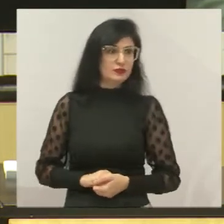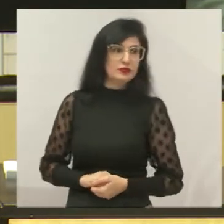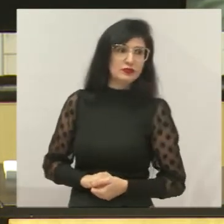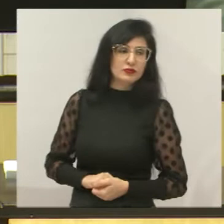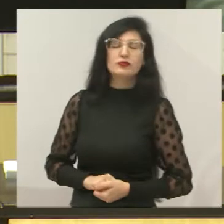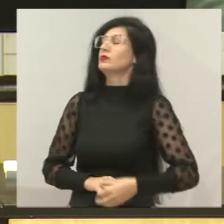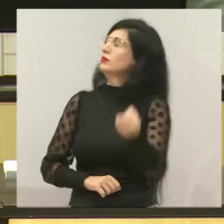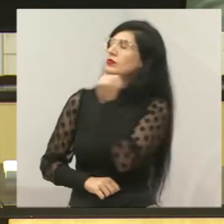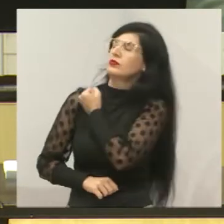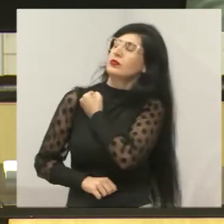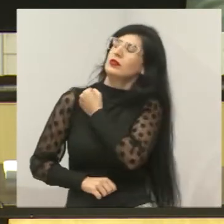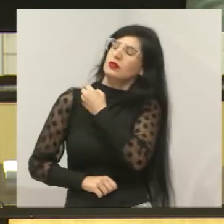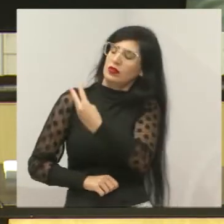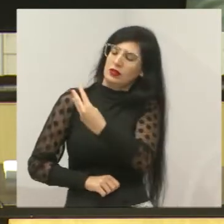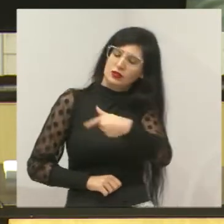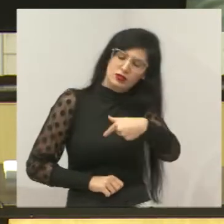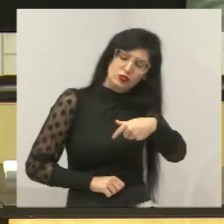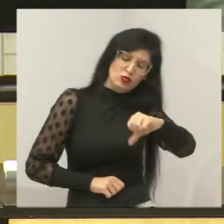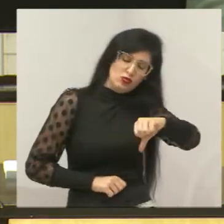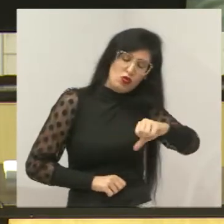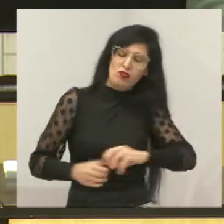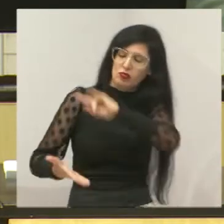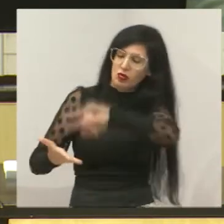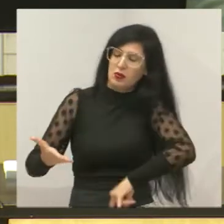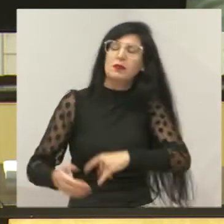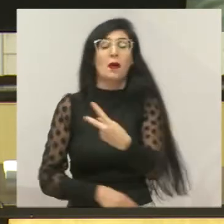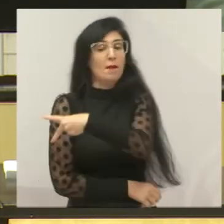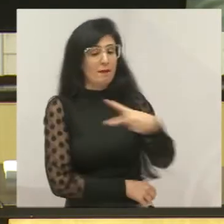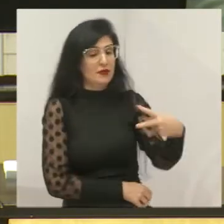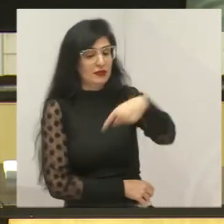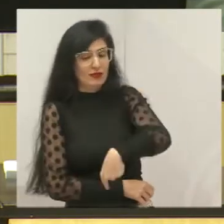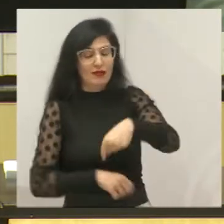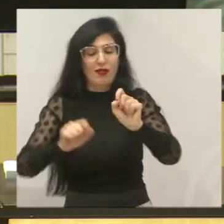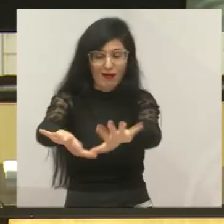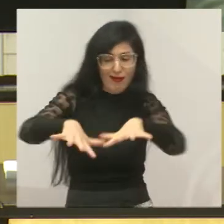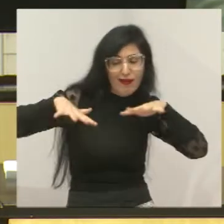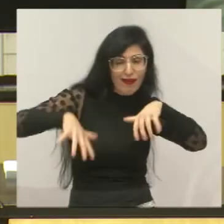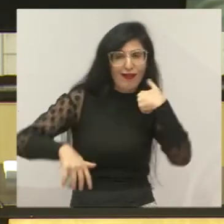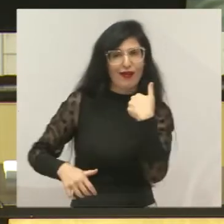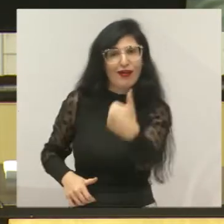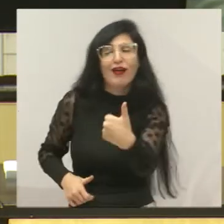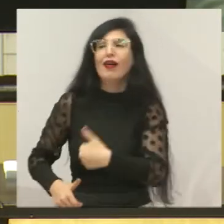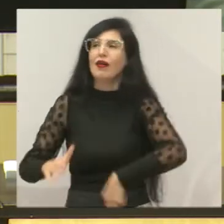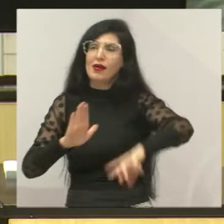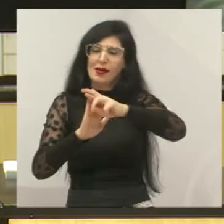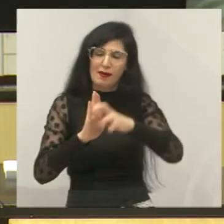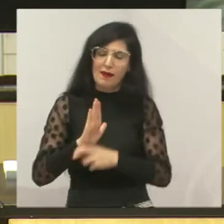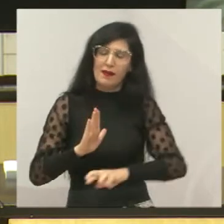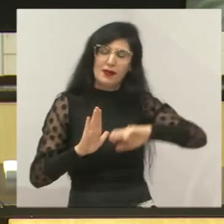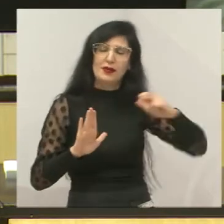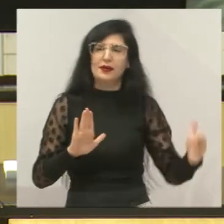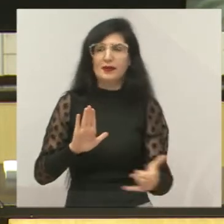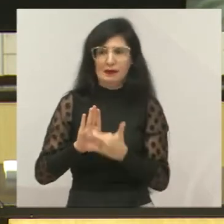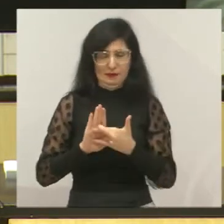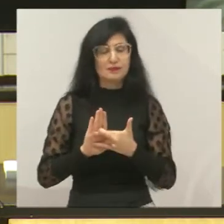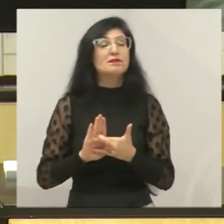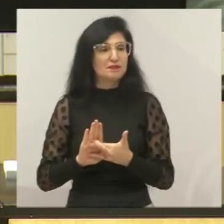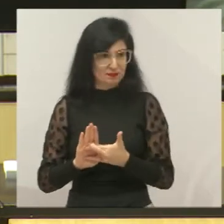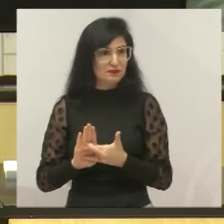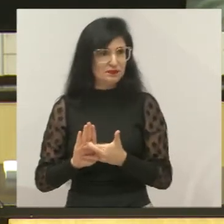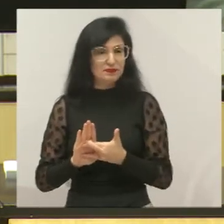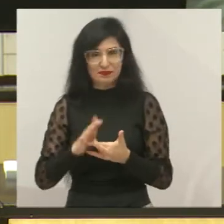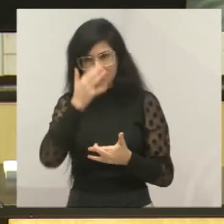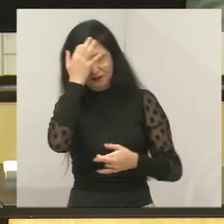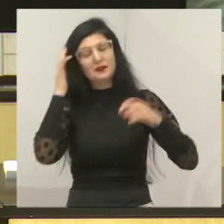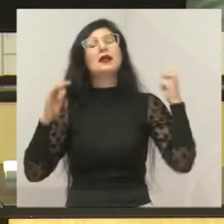Requerimento número 379. Requeremos ao excelentíssimo senhor presidente desta Casa, ouvido e aprovado pela Igreja de Plenário, cumpridas as formalidades regimentais, seja